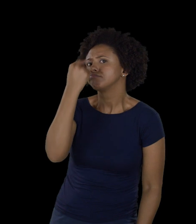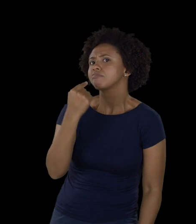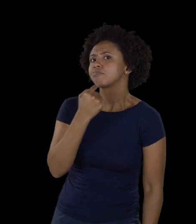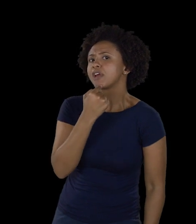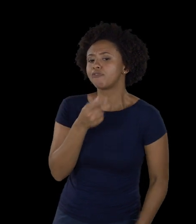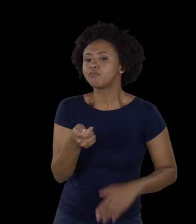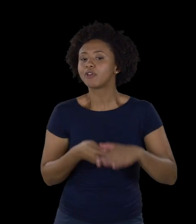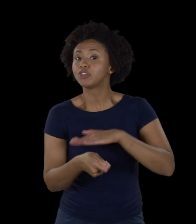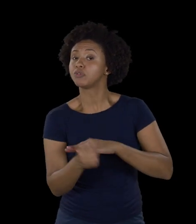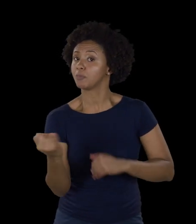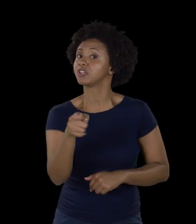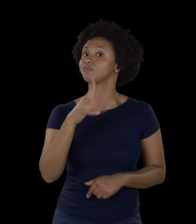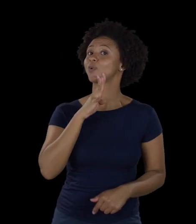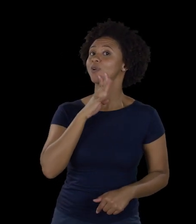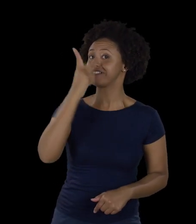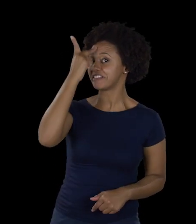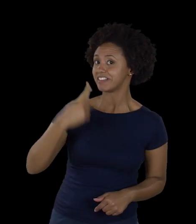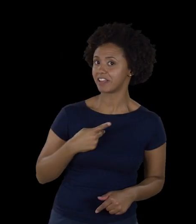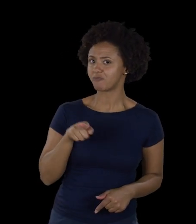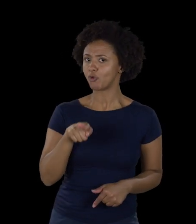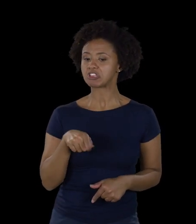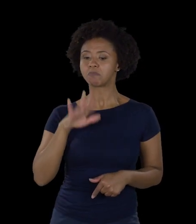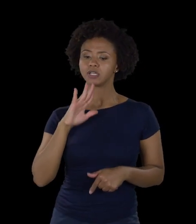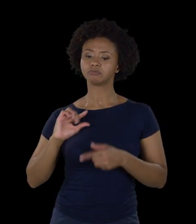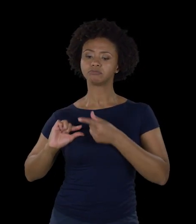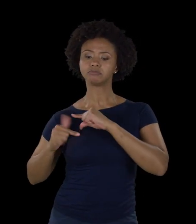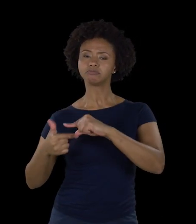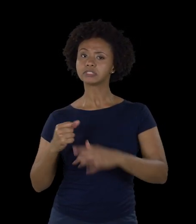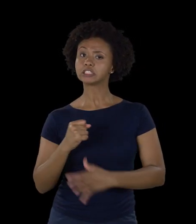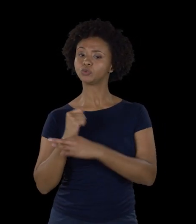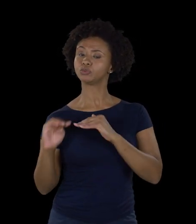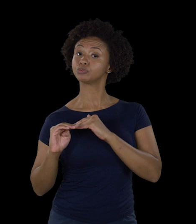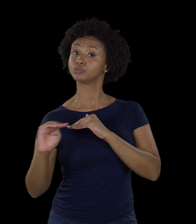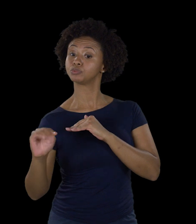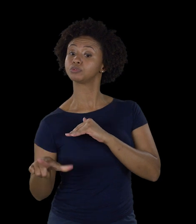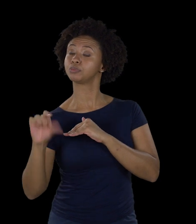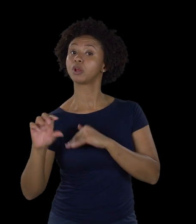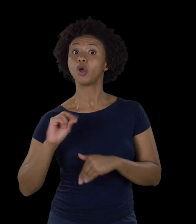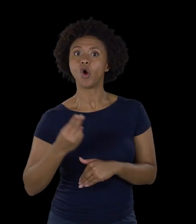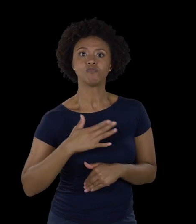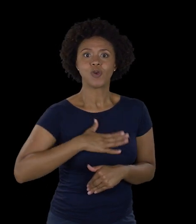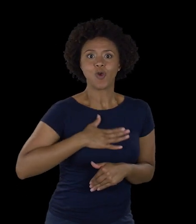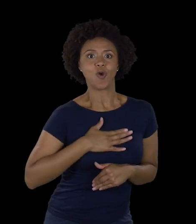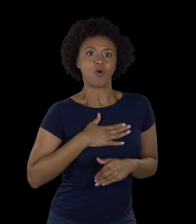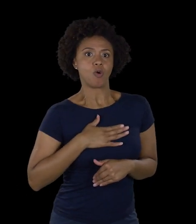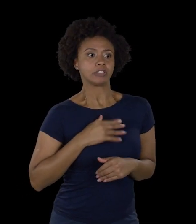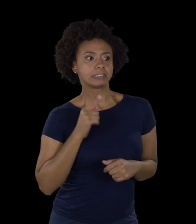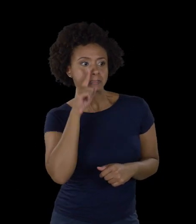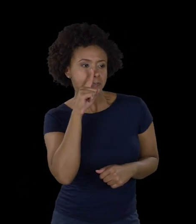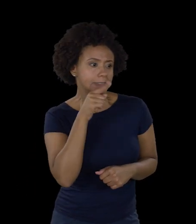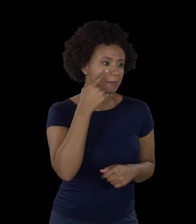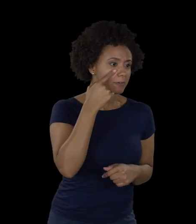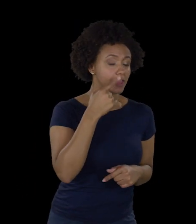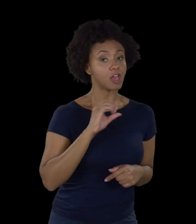Se você é conservador, prefere o que é mais seguro ou gosta de correr riscos, ou tem um